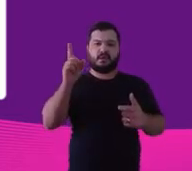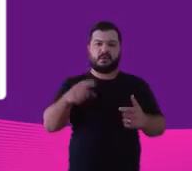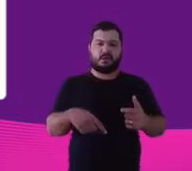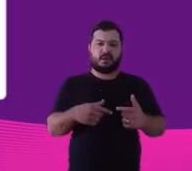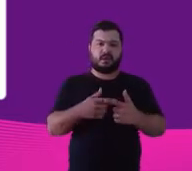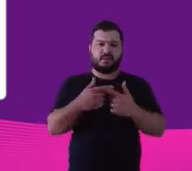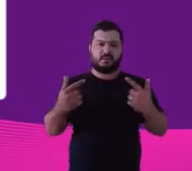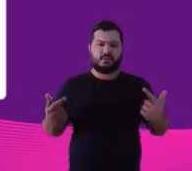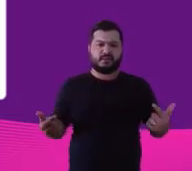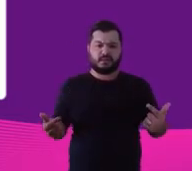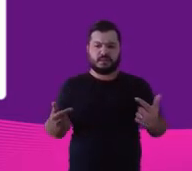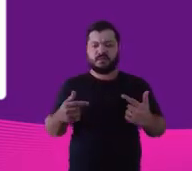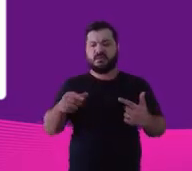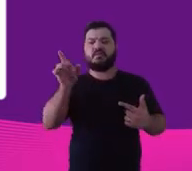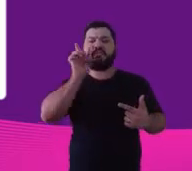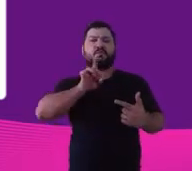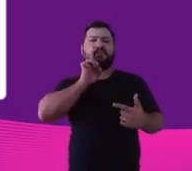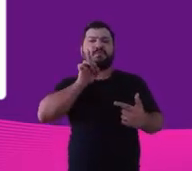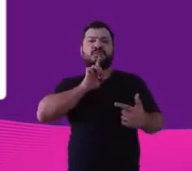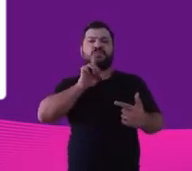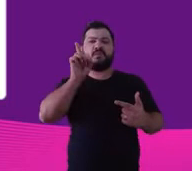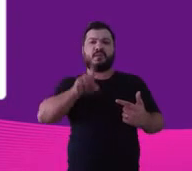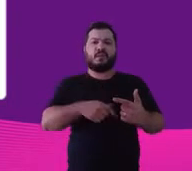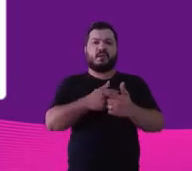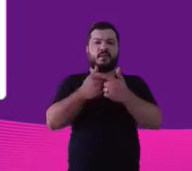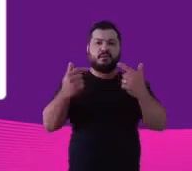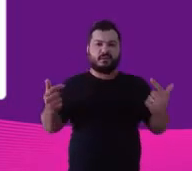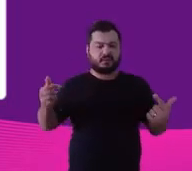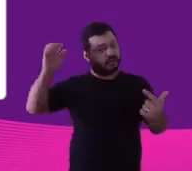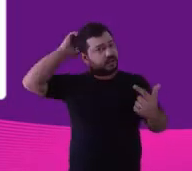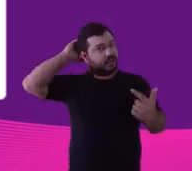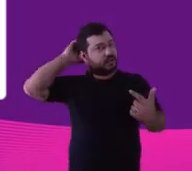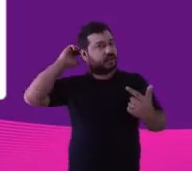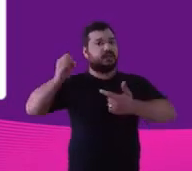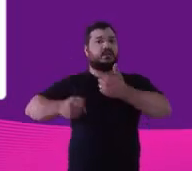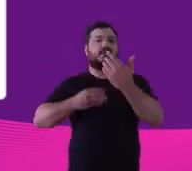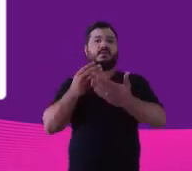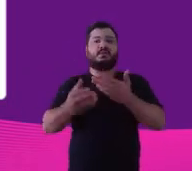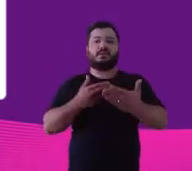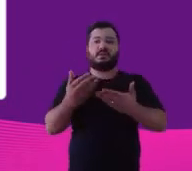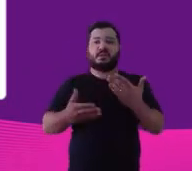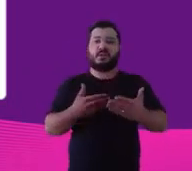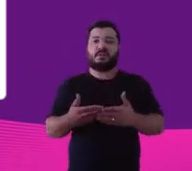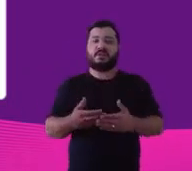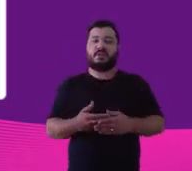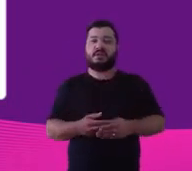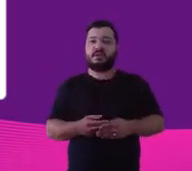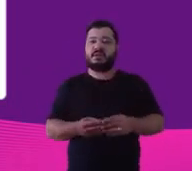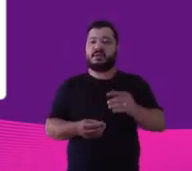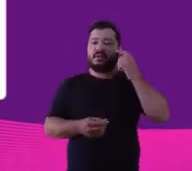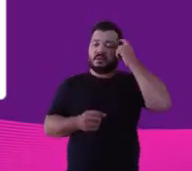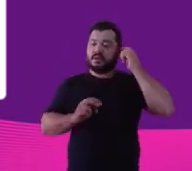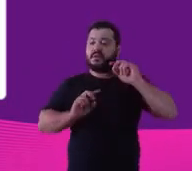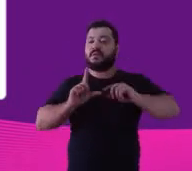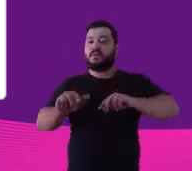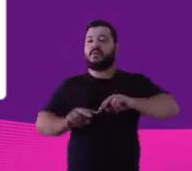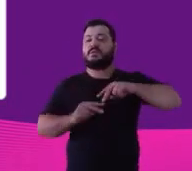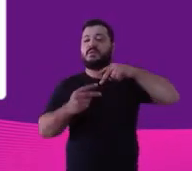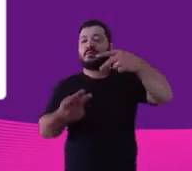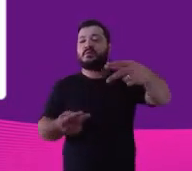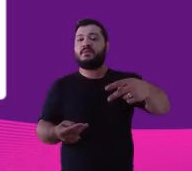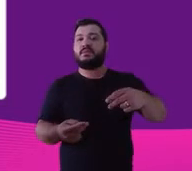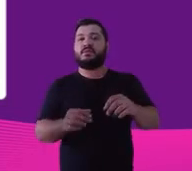particularmente nos Estados Unidos é muito Estrada de terapia de indução pré-transplante